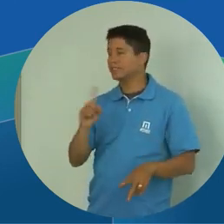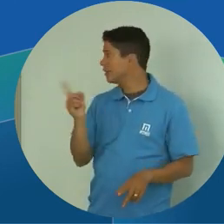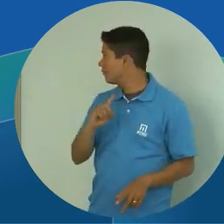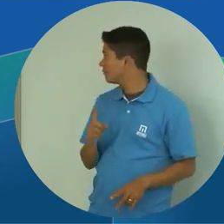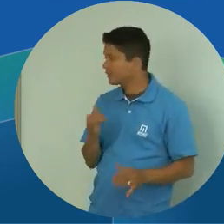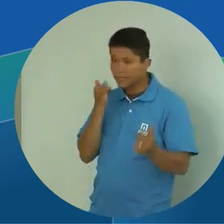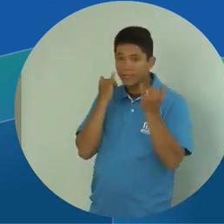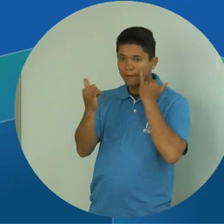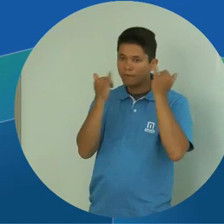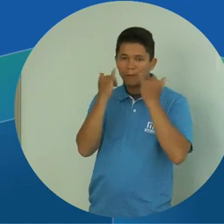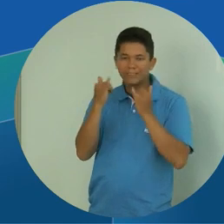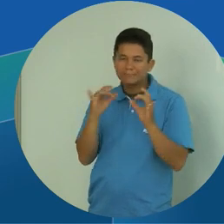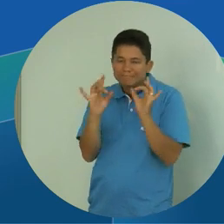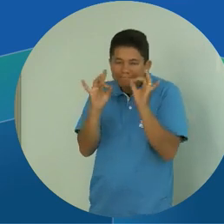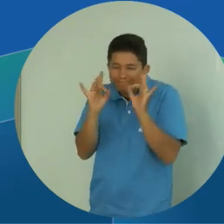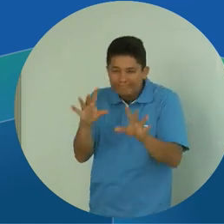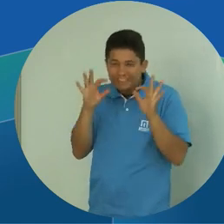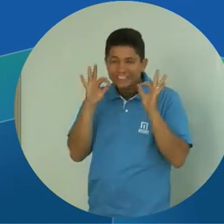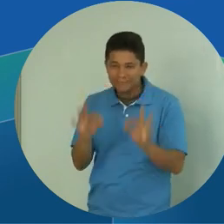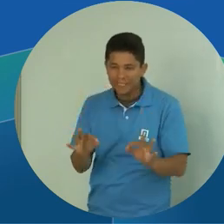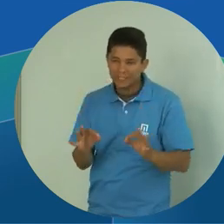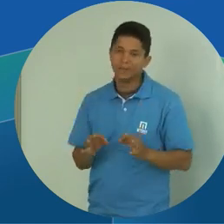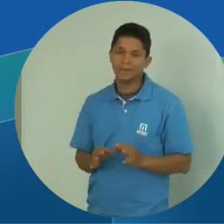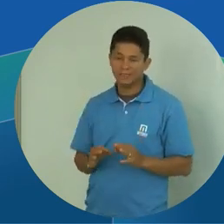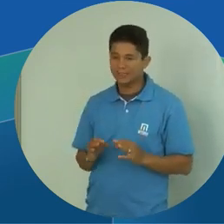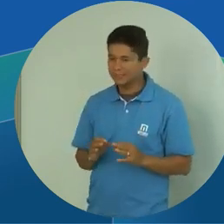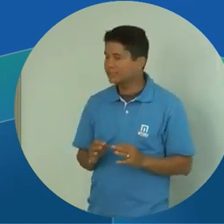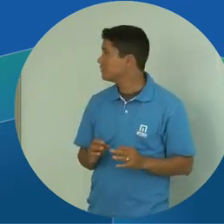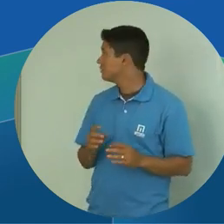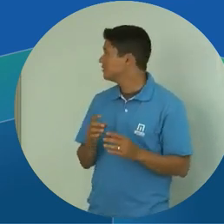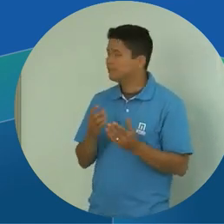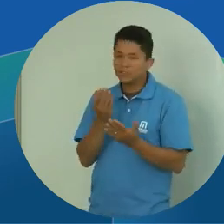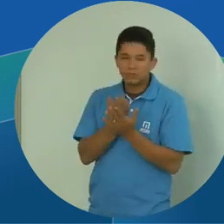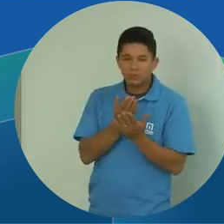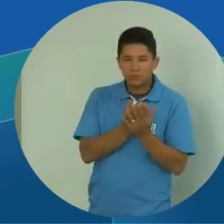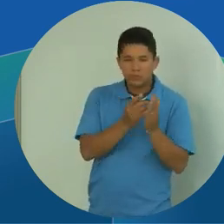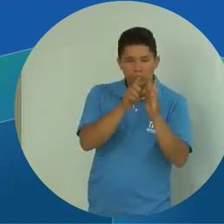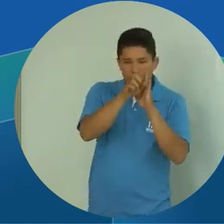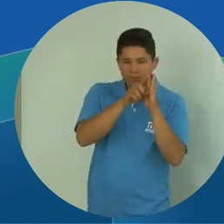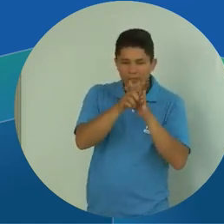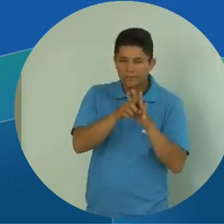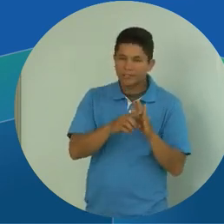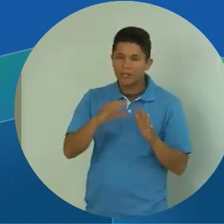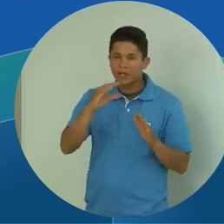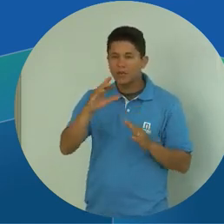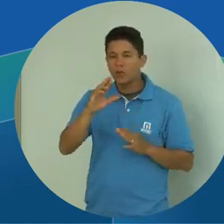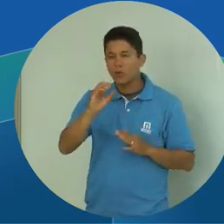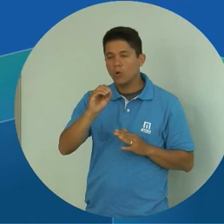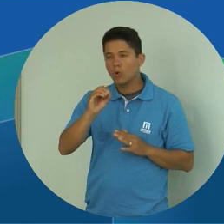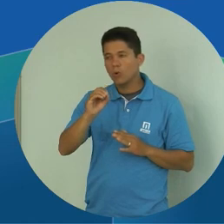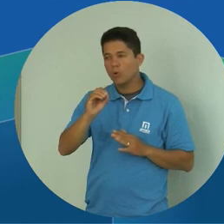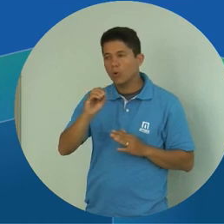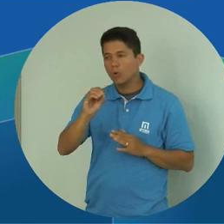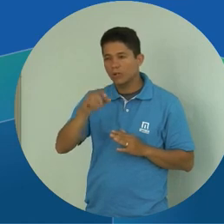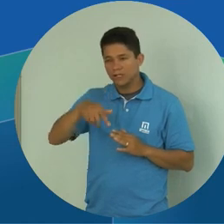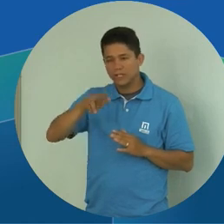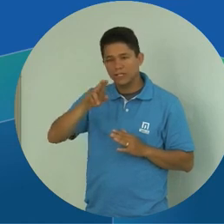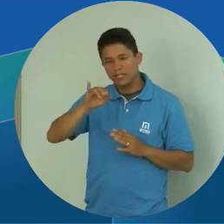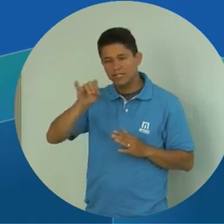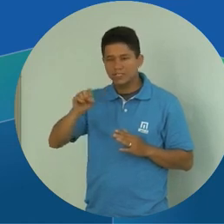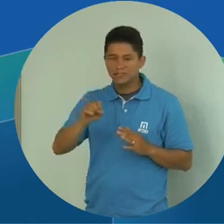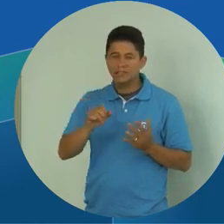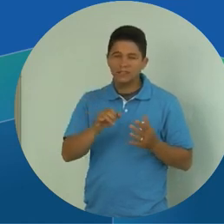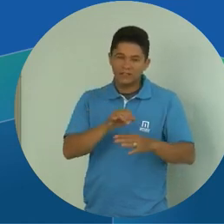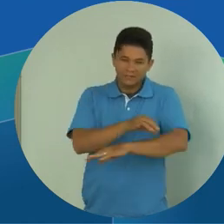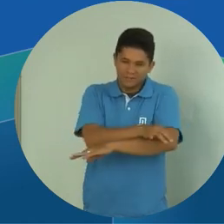uma informação precisa, estudos, croquis, uma infinidade de... E hoje isso aqui,